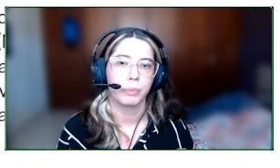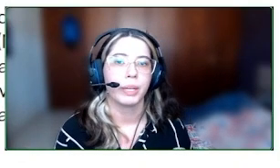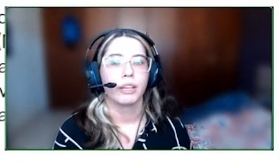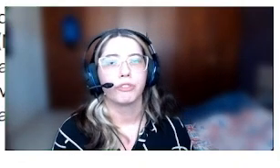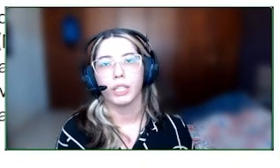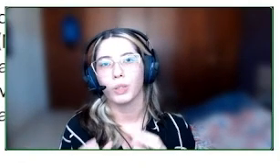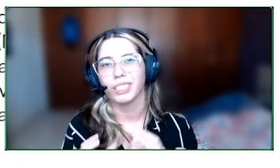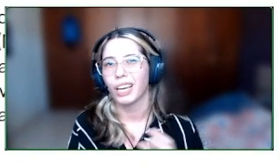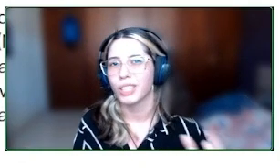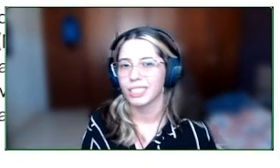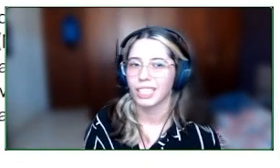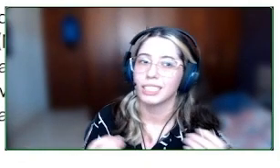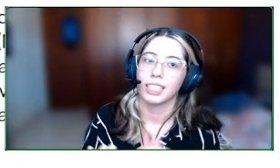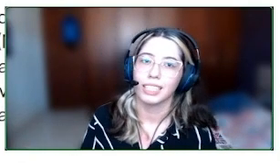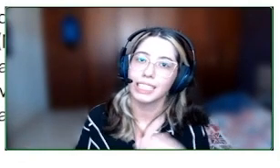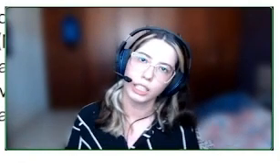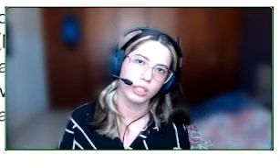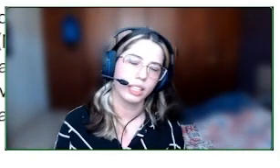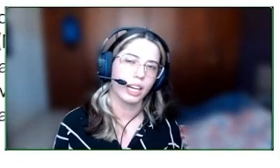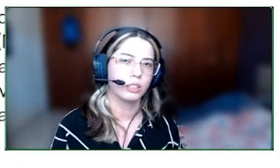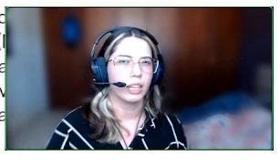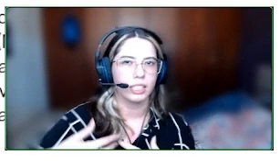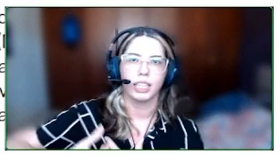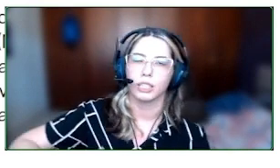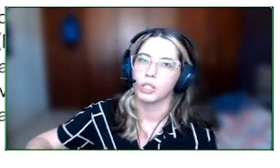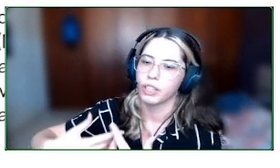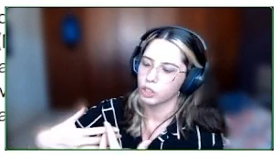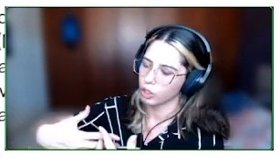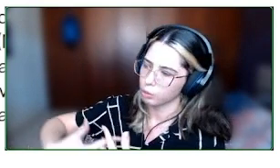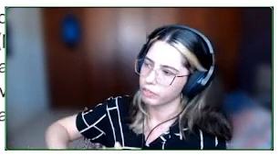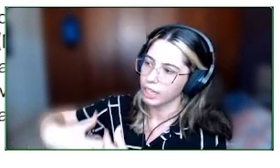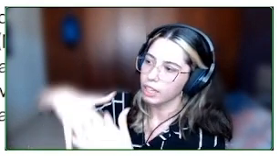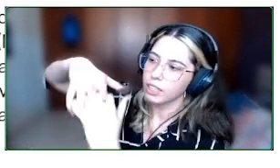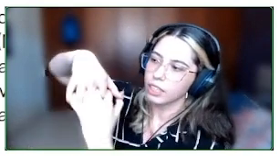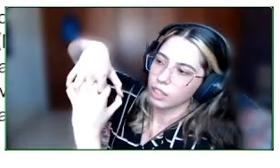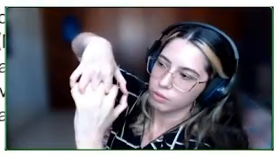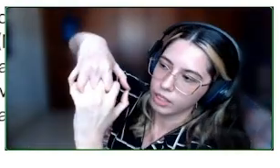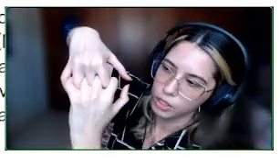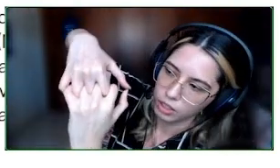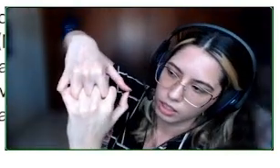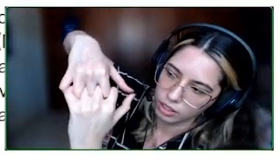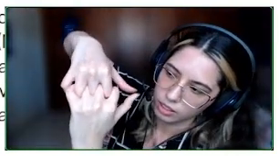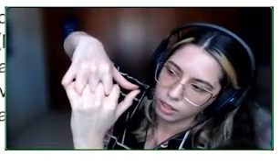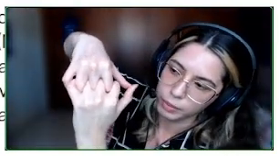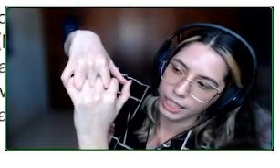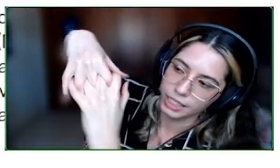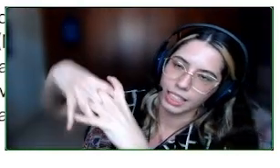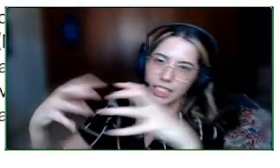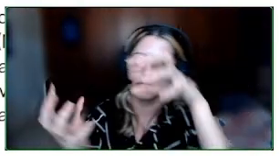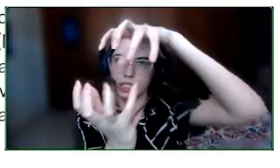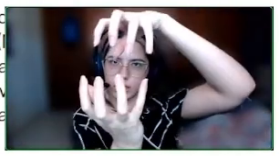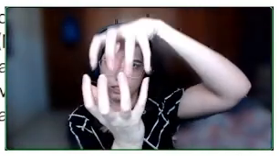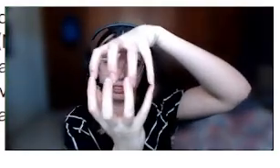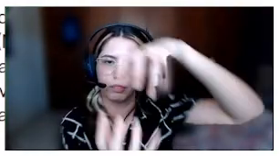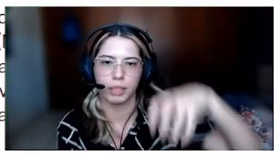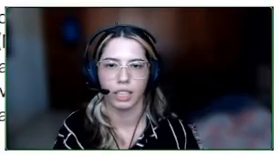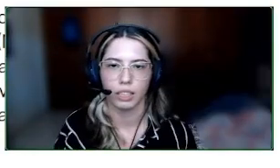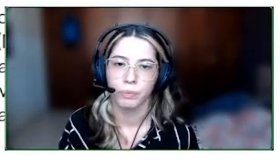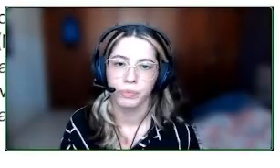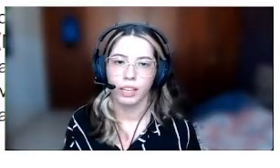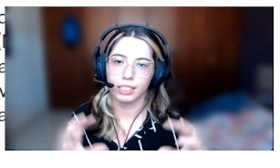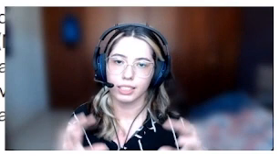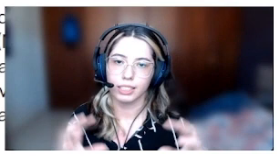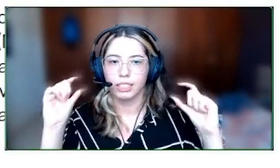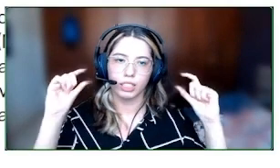quinta etapa, foi feito o ensaio de resistência nas ligações dentadas. Então, aquelas ligações finger joint, como eu falei, que são desse estilo assim. Então, parece dentezinhos assim,